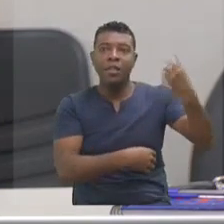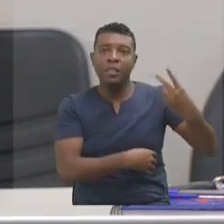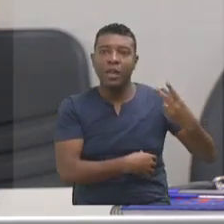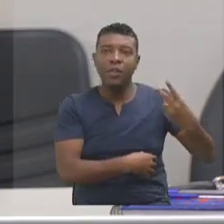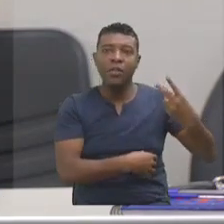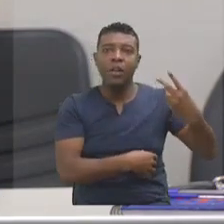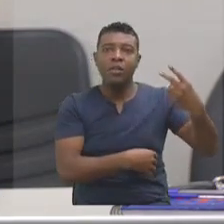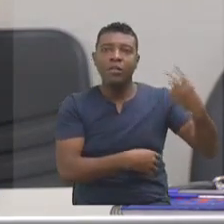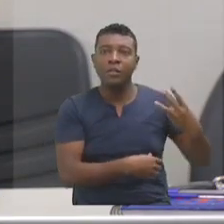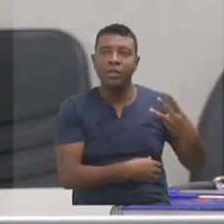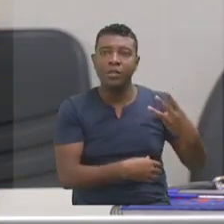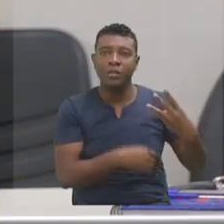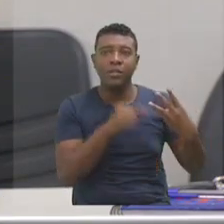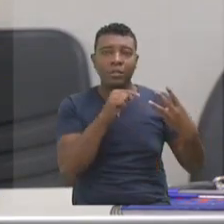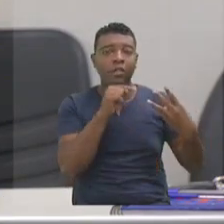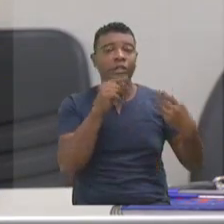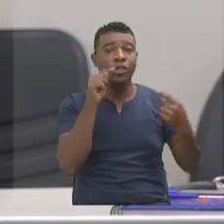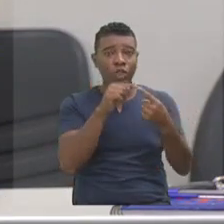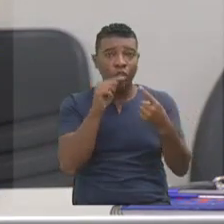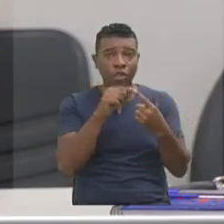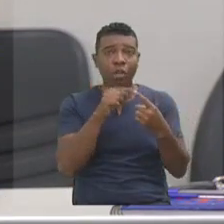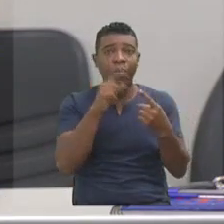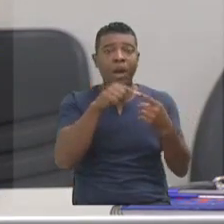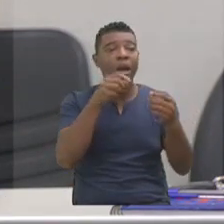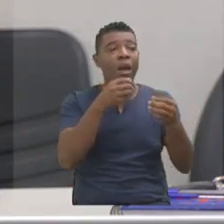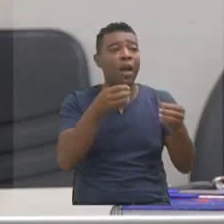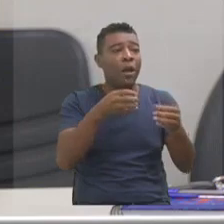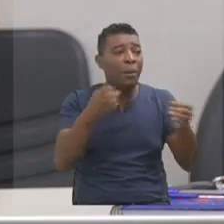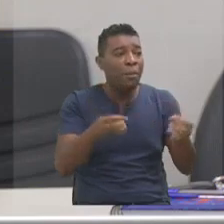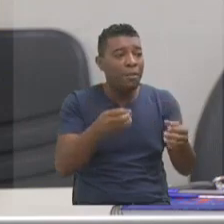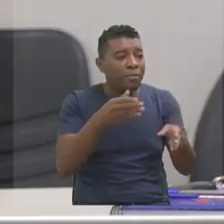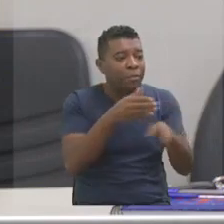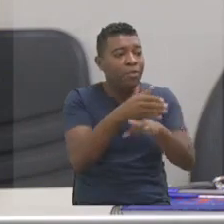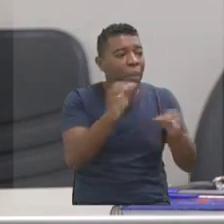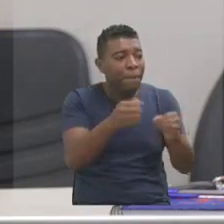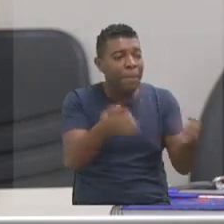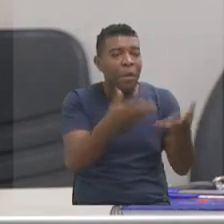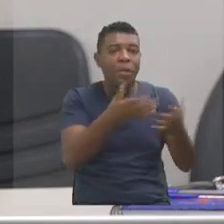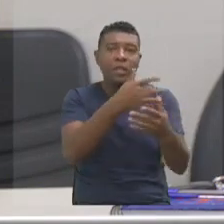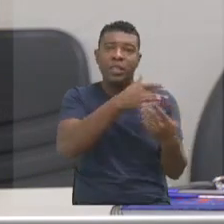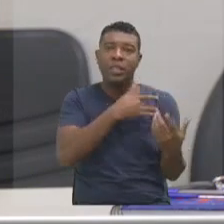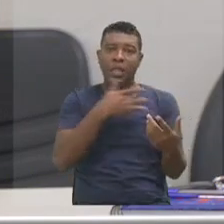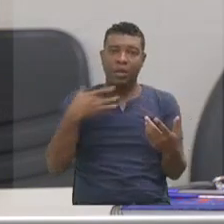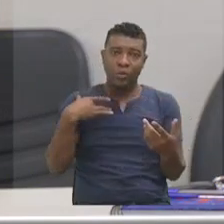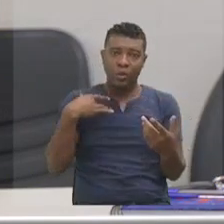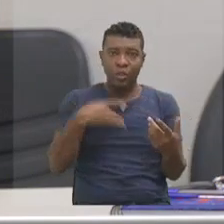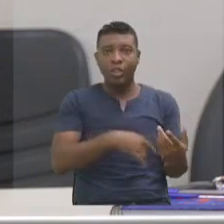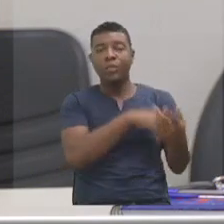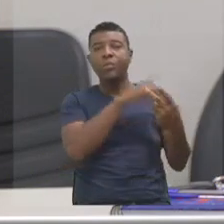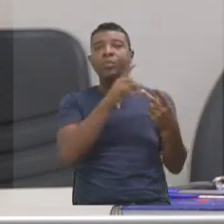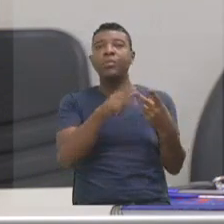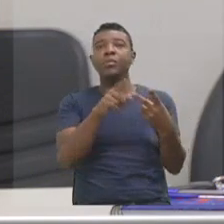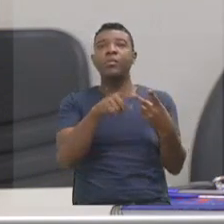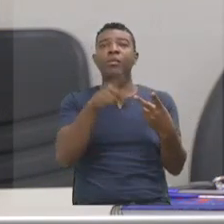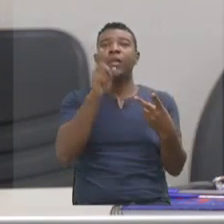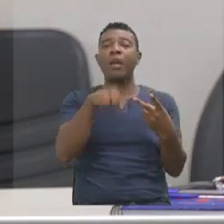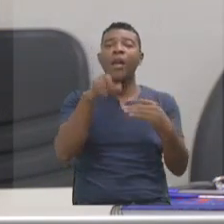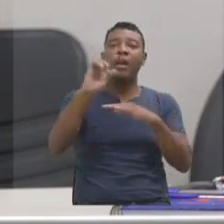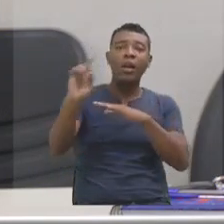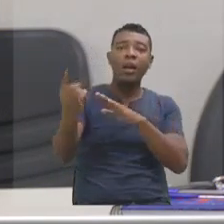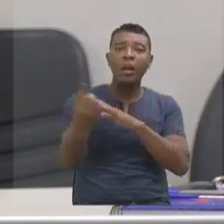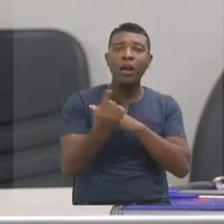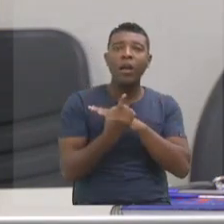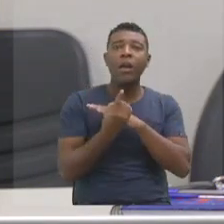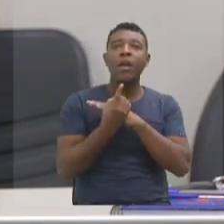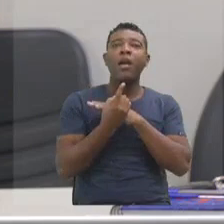a promoção e prevenção de saúde secundária Lembrando que são basicamente consultas é